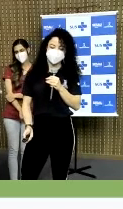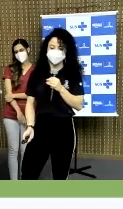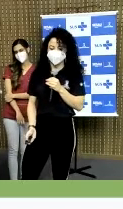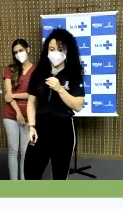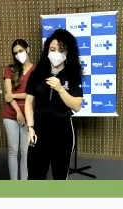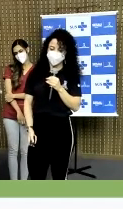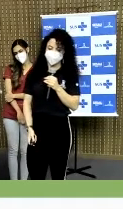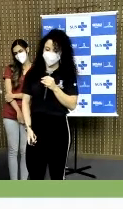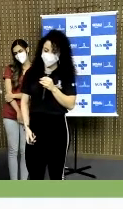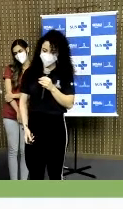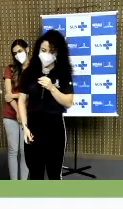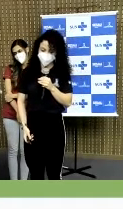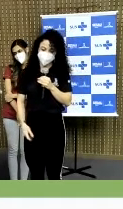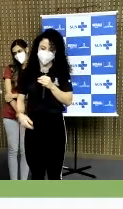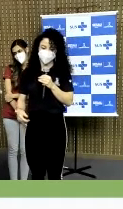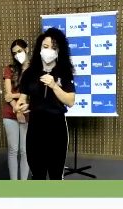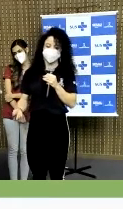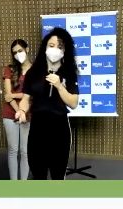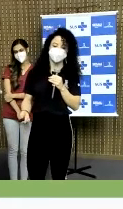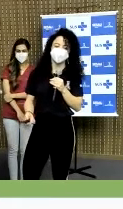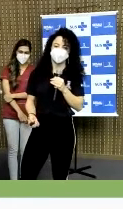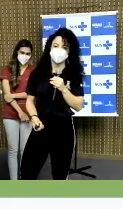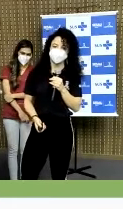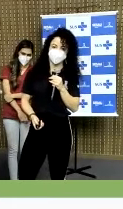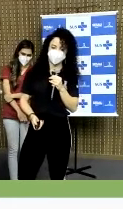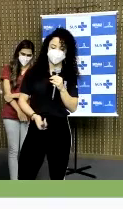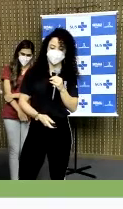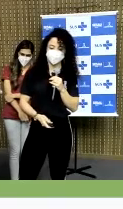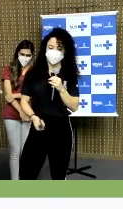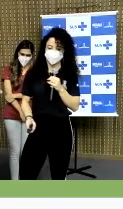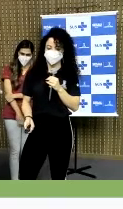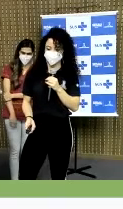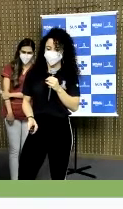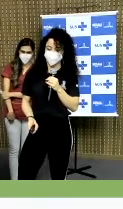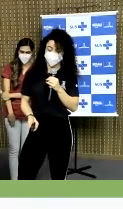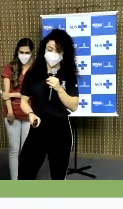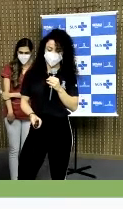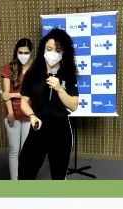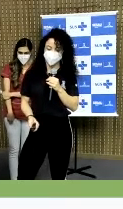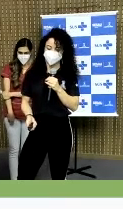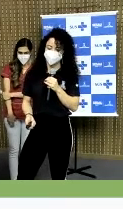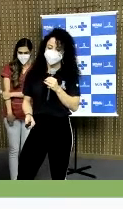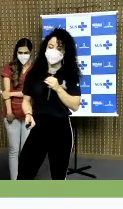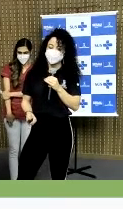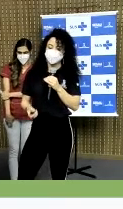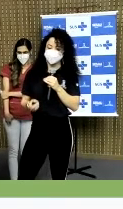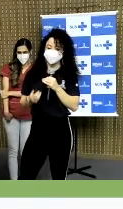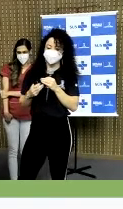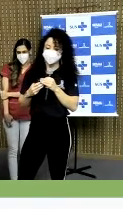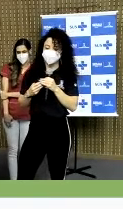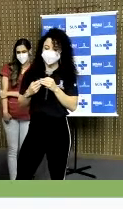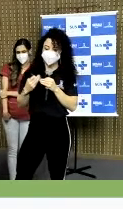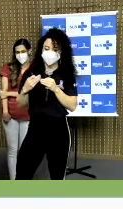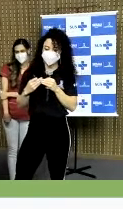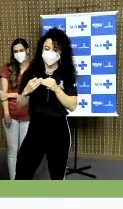Em relação à saúde do homem, as consultas médicas, de enfermagem e visitas, né, homens de 20 a 59 anos. Nós temos